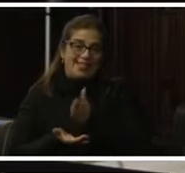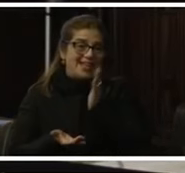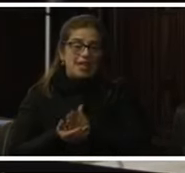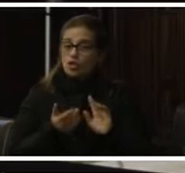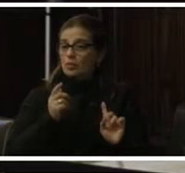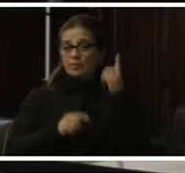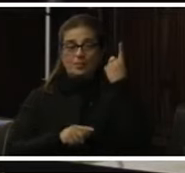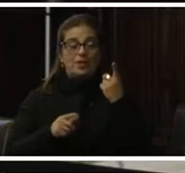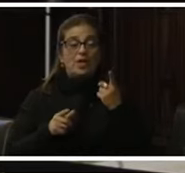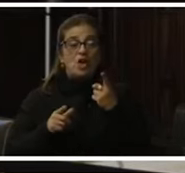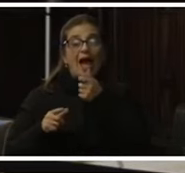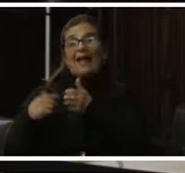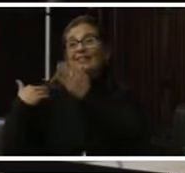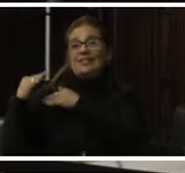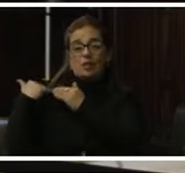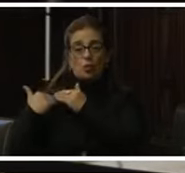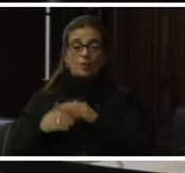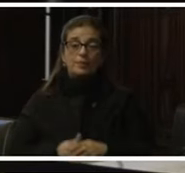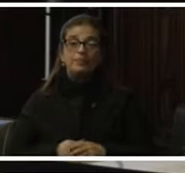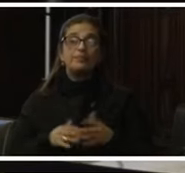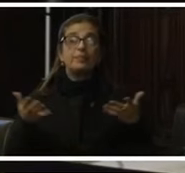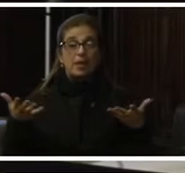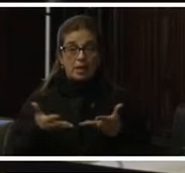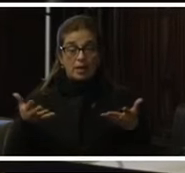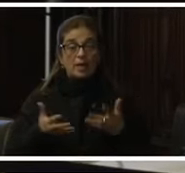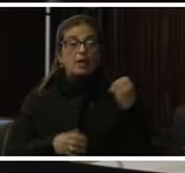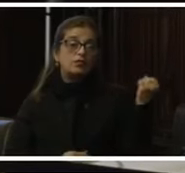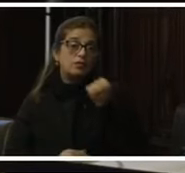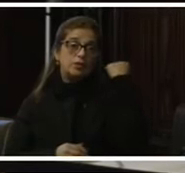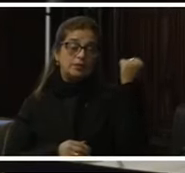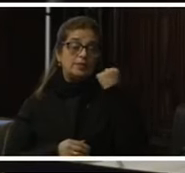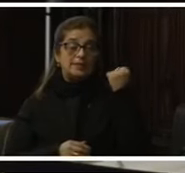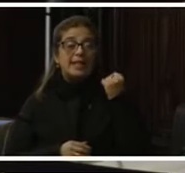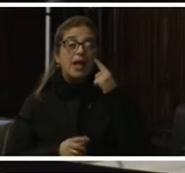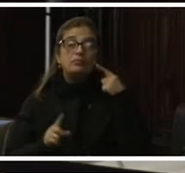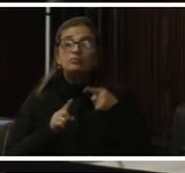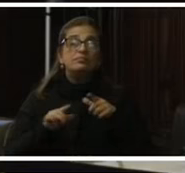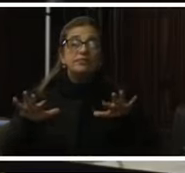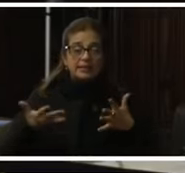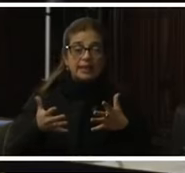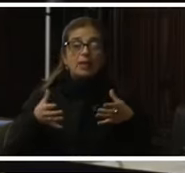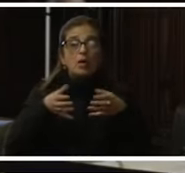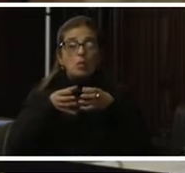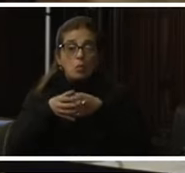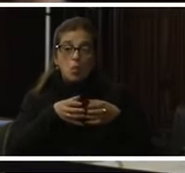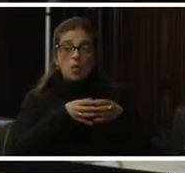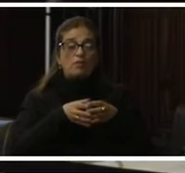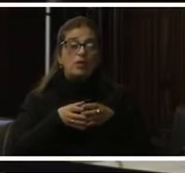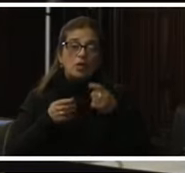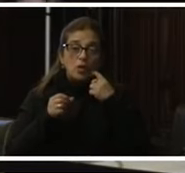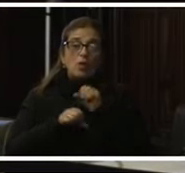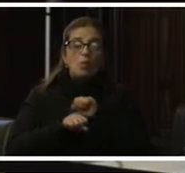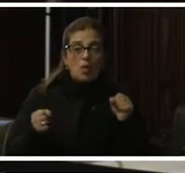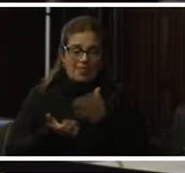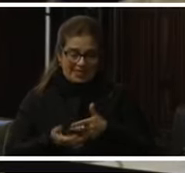sanz traz a qual é indispensável para que tais povos possam exercer seus direitos